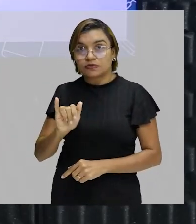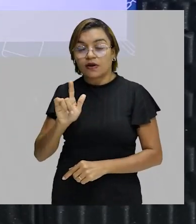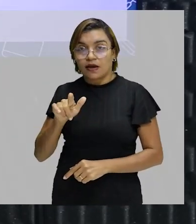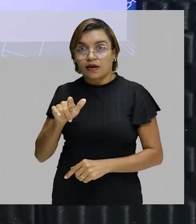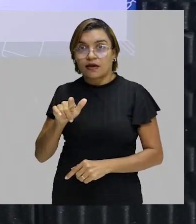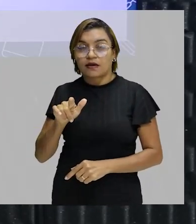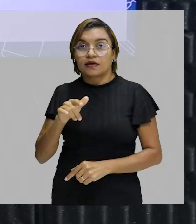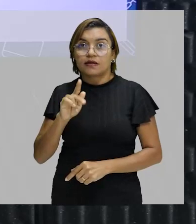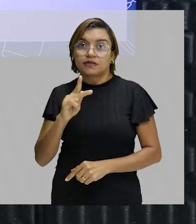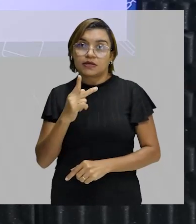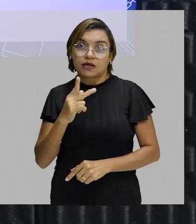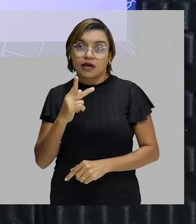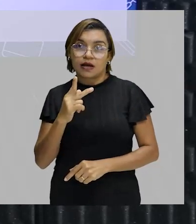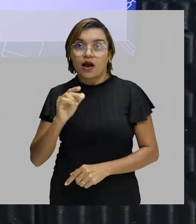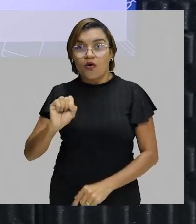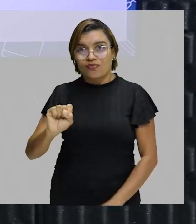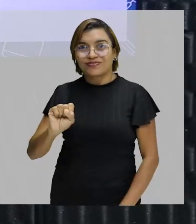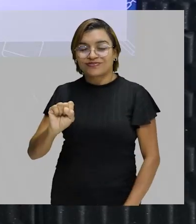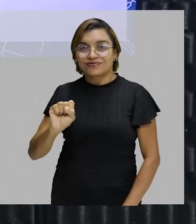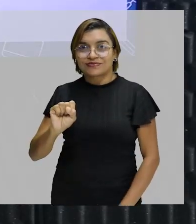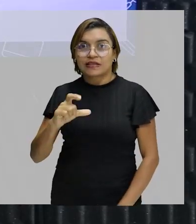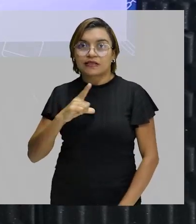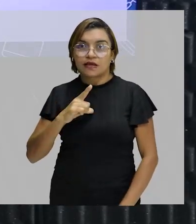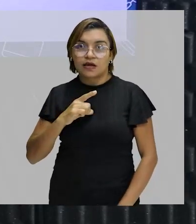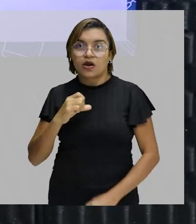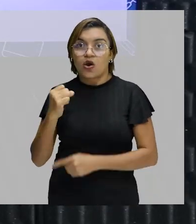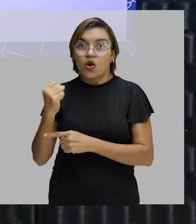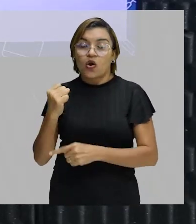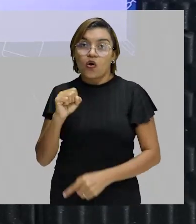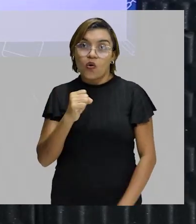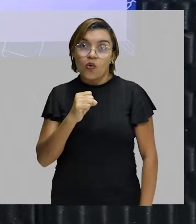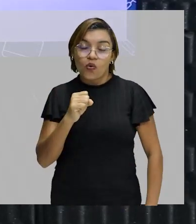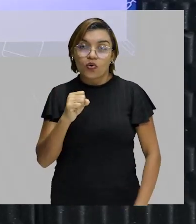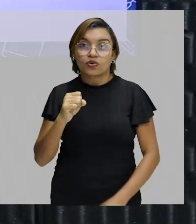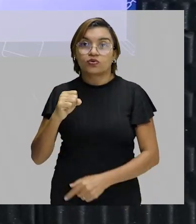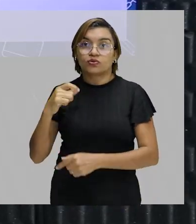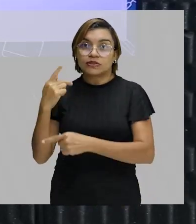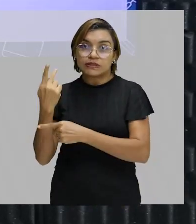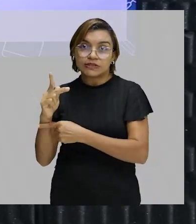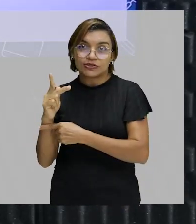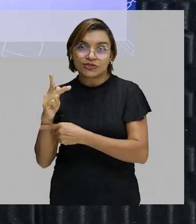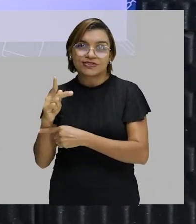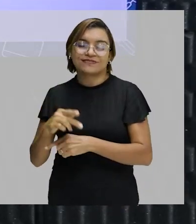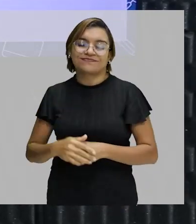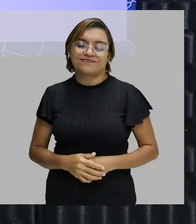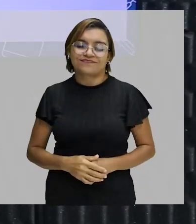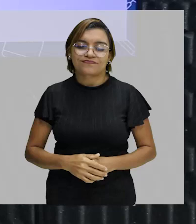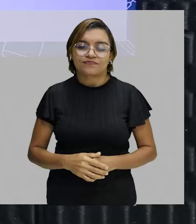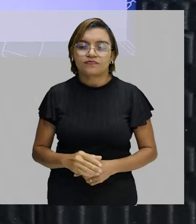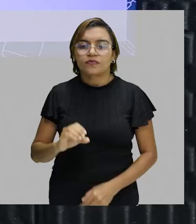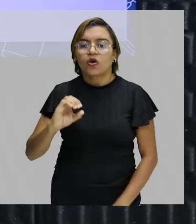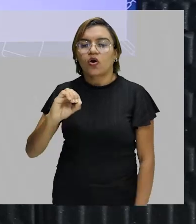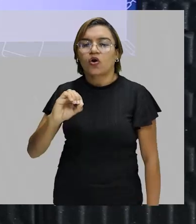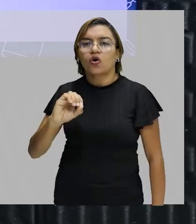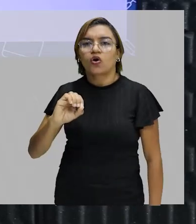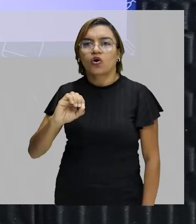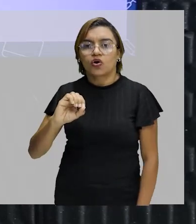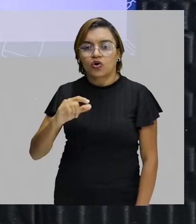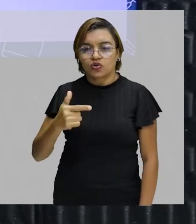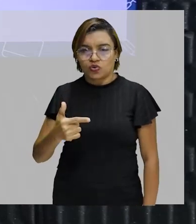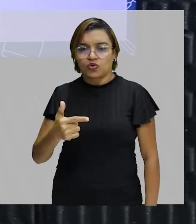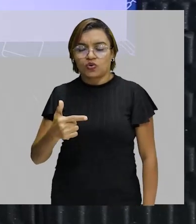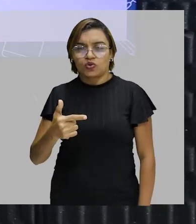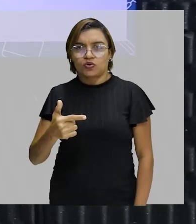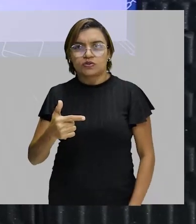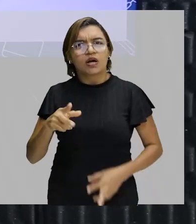é um H8. Nós temos 8 átomos de hidrogênios. Para o oxigênio, OZ, da